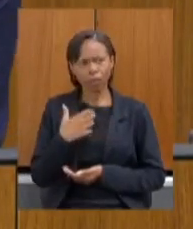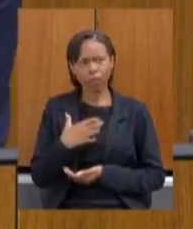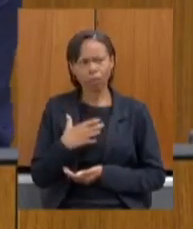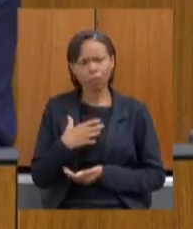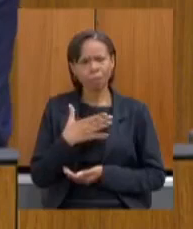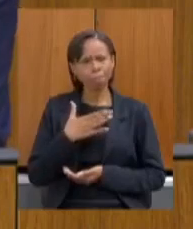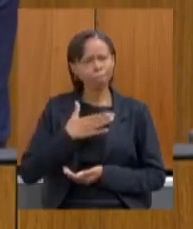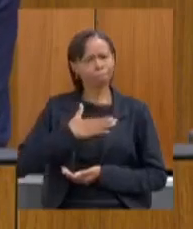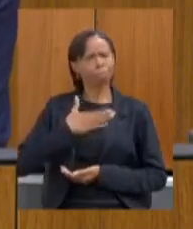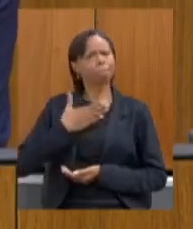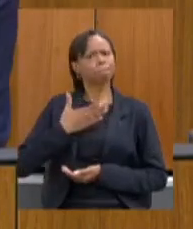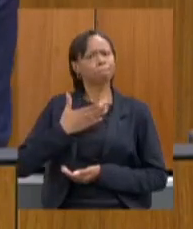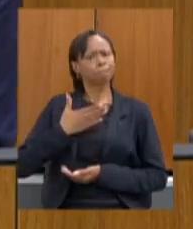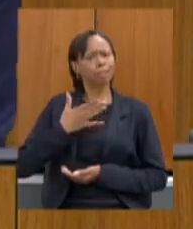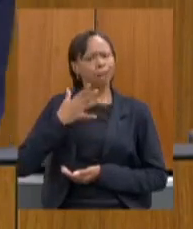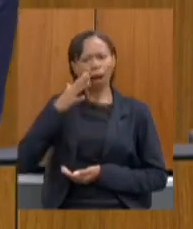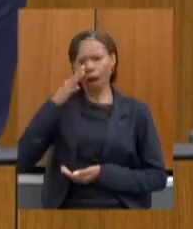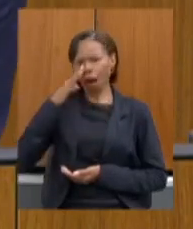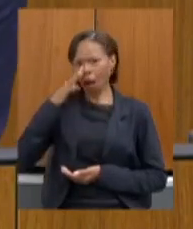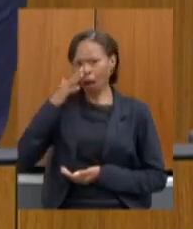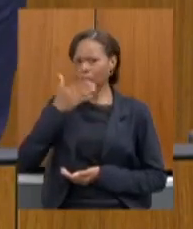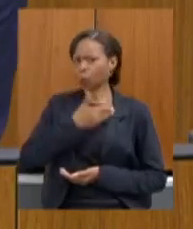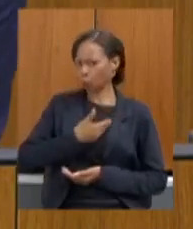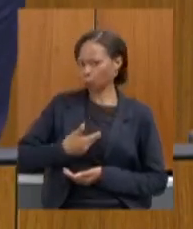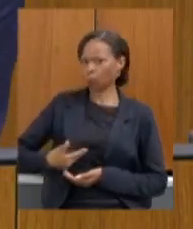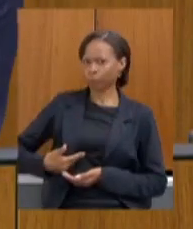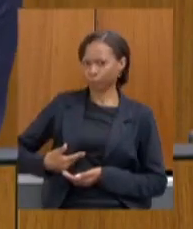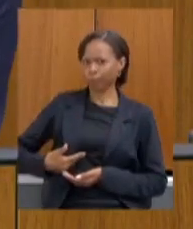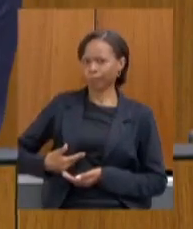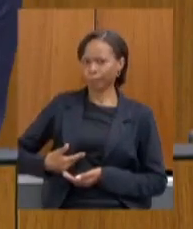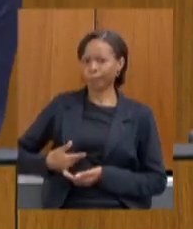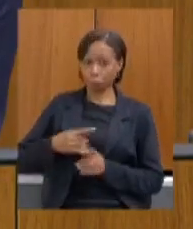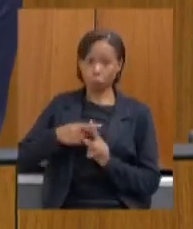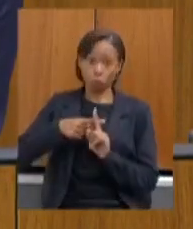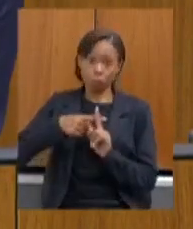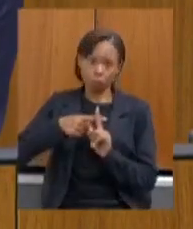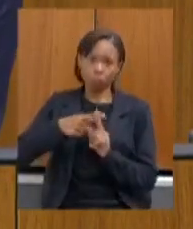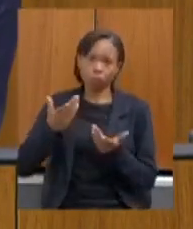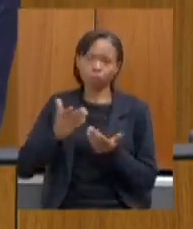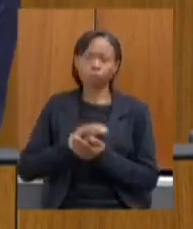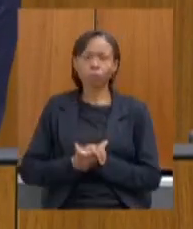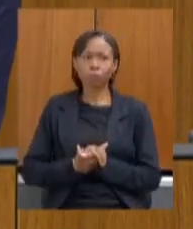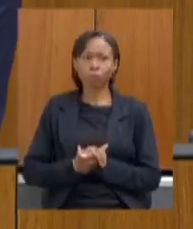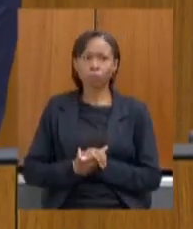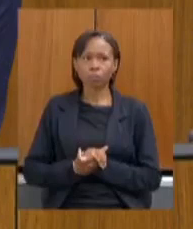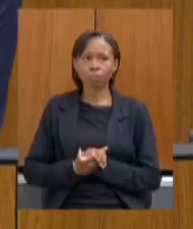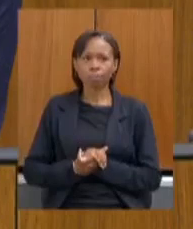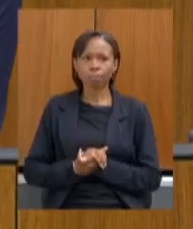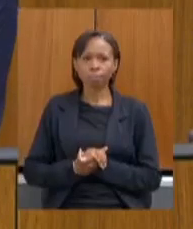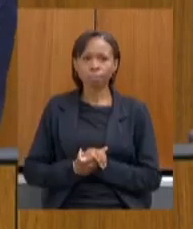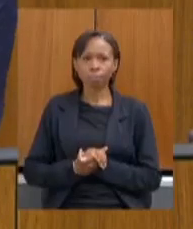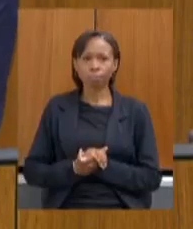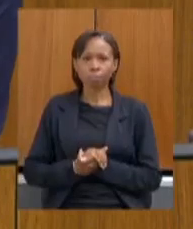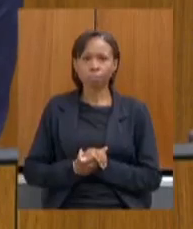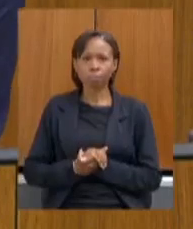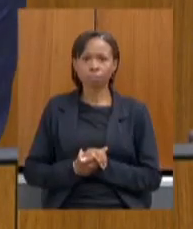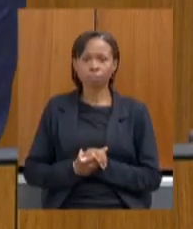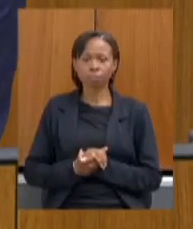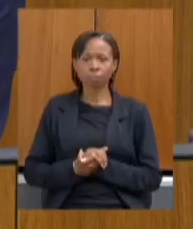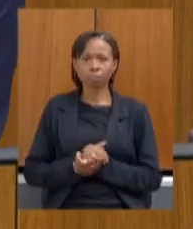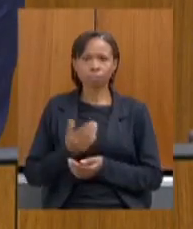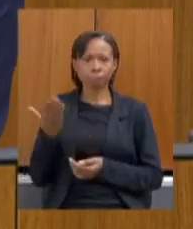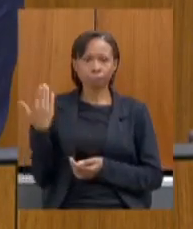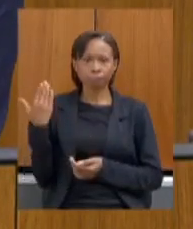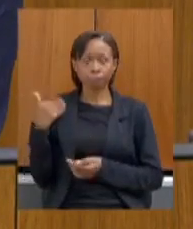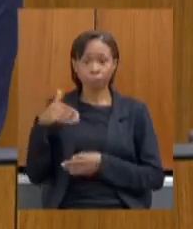Surpreendido de forma muito positiva. Quando perdemos a eleição, o governador Romeu Zema assumiu, eu tinha,